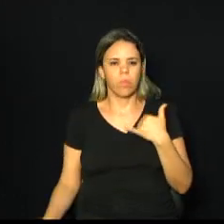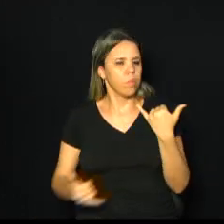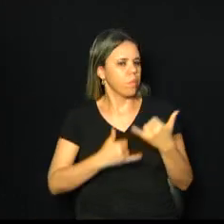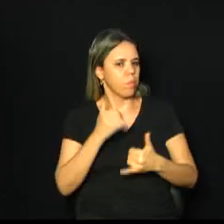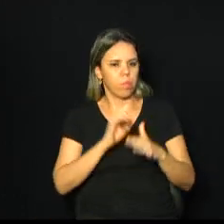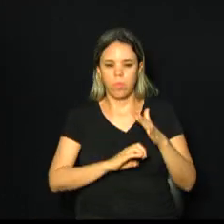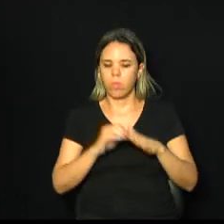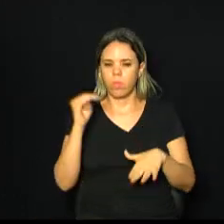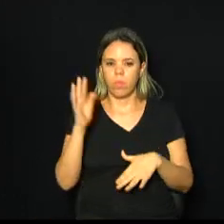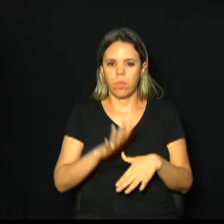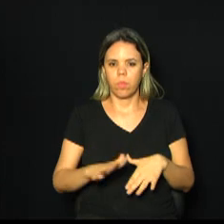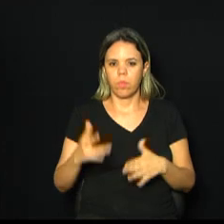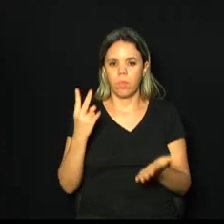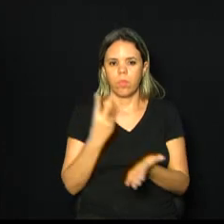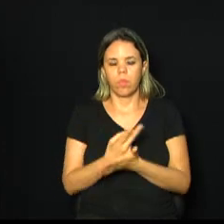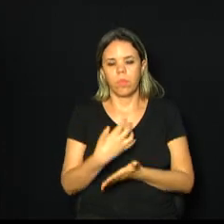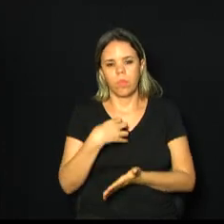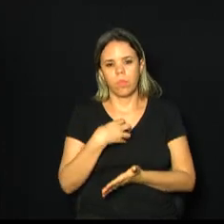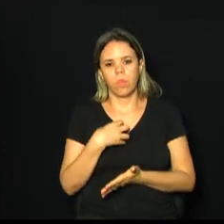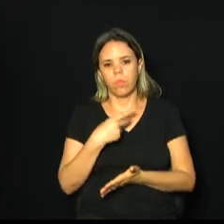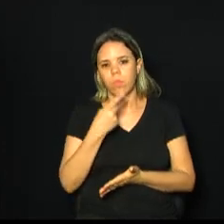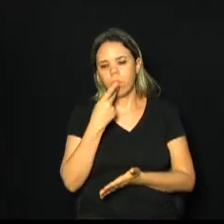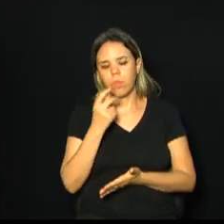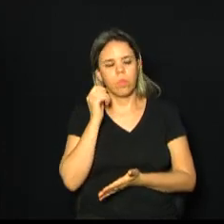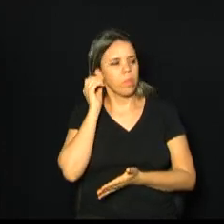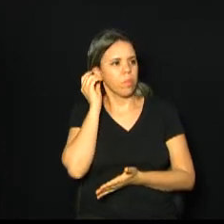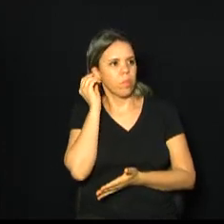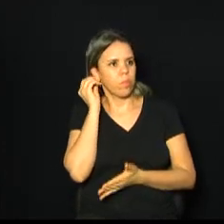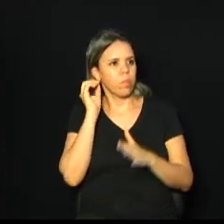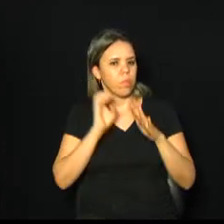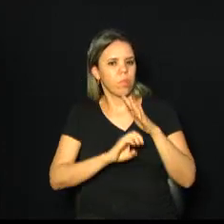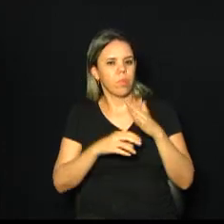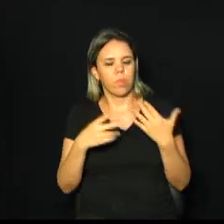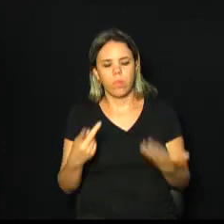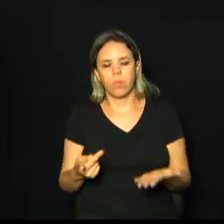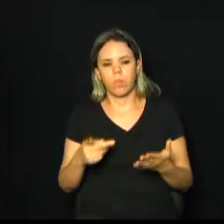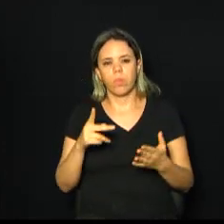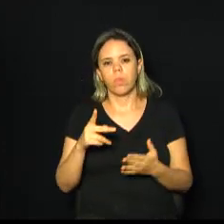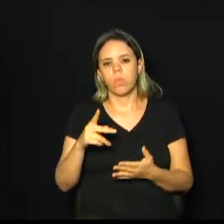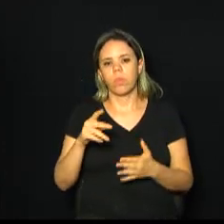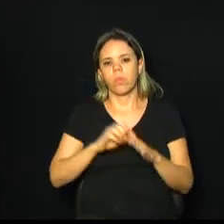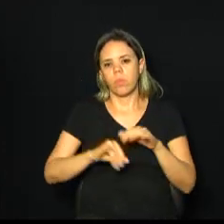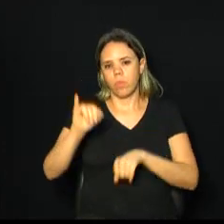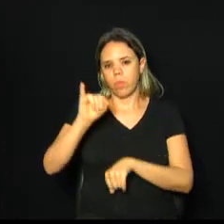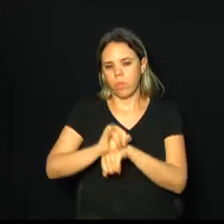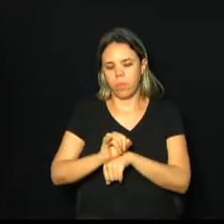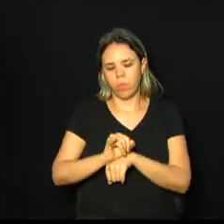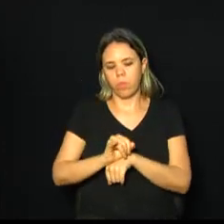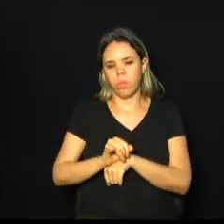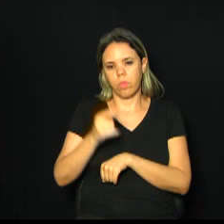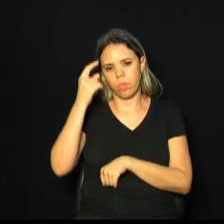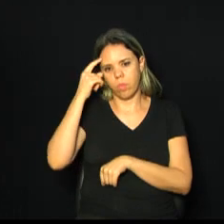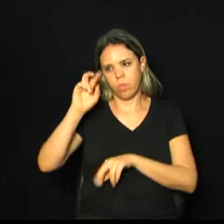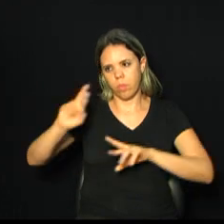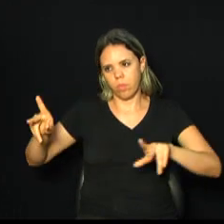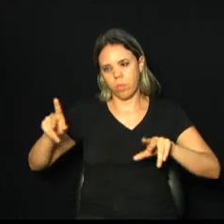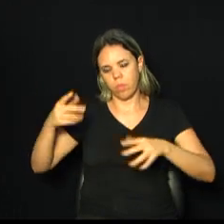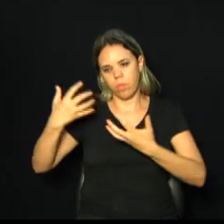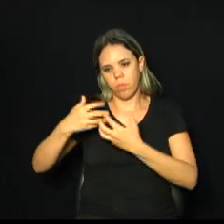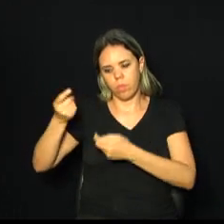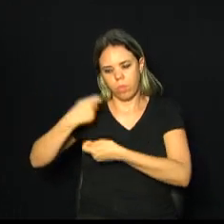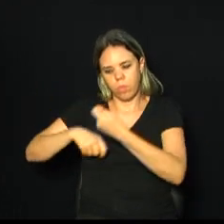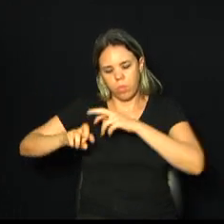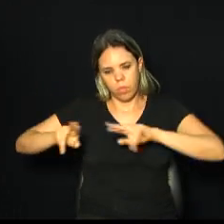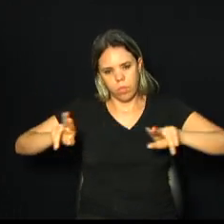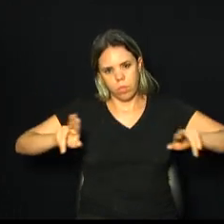empresa nacional do mesmo jeito que você fala com uma empresa multinacional. A cabeça é outra, a forma de administração